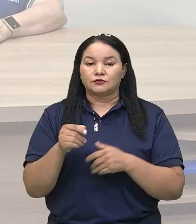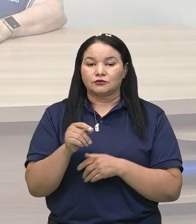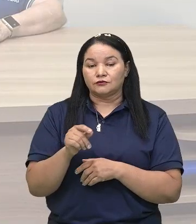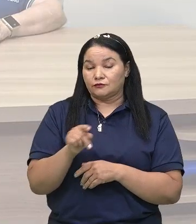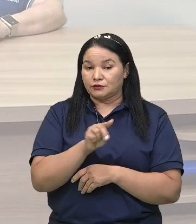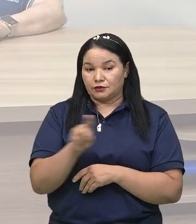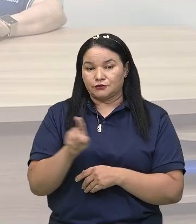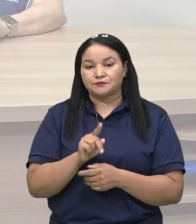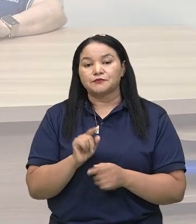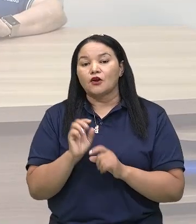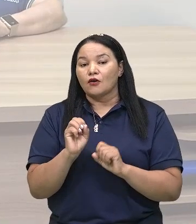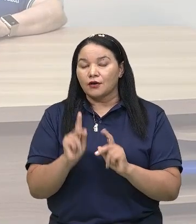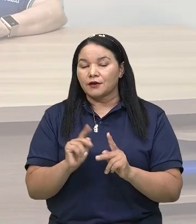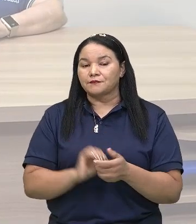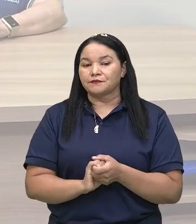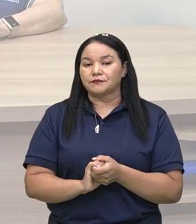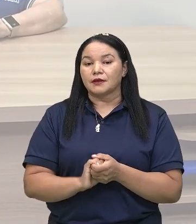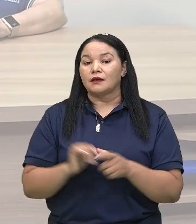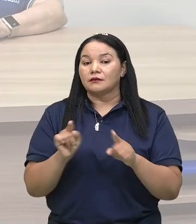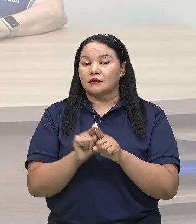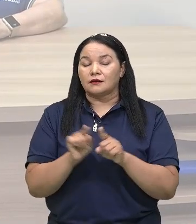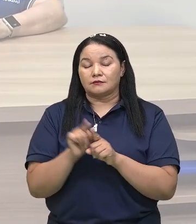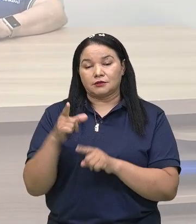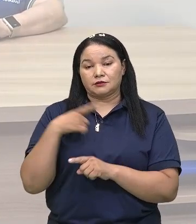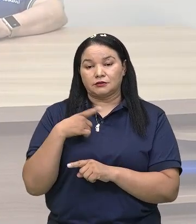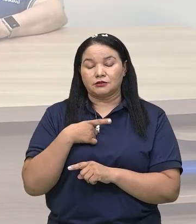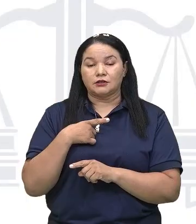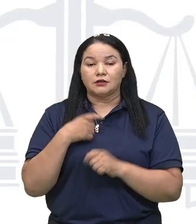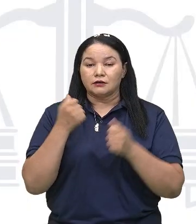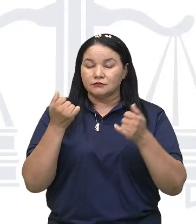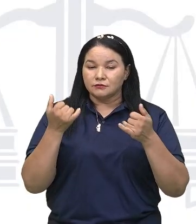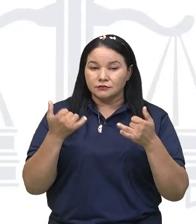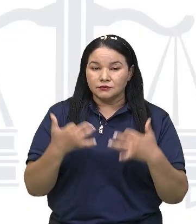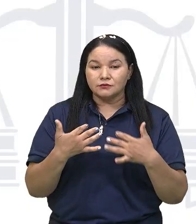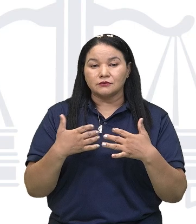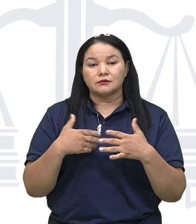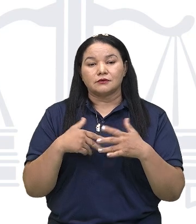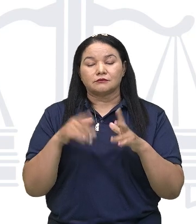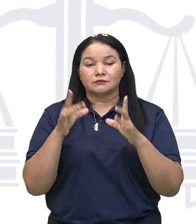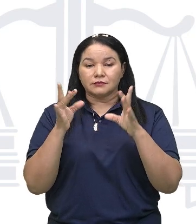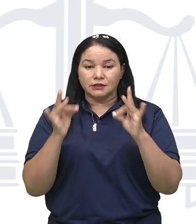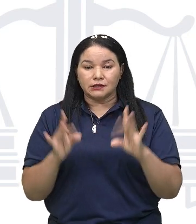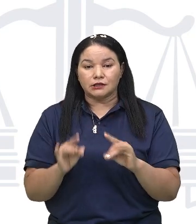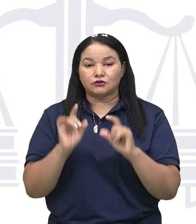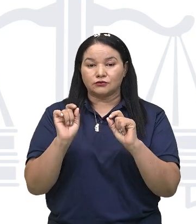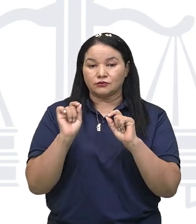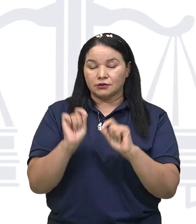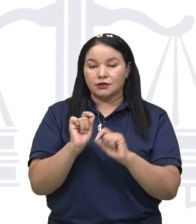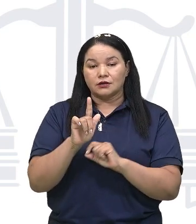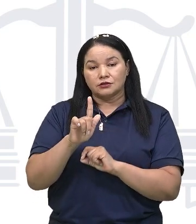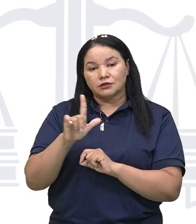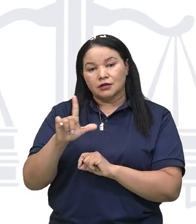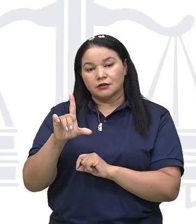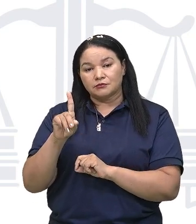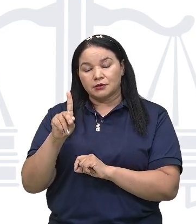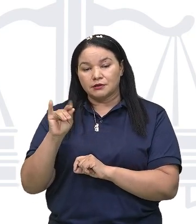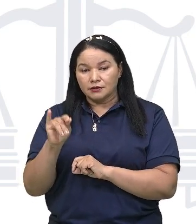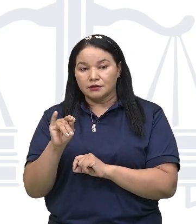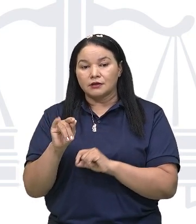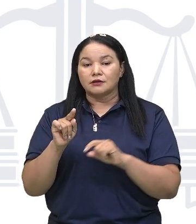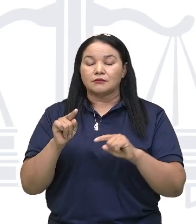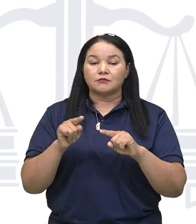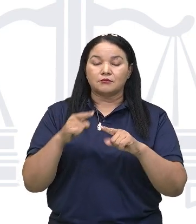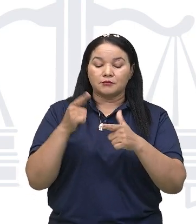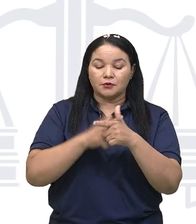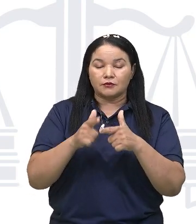E aí nós temos a funcionalidade que a professora Socorro abordou, bem abordado para nós, né? Ele soluciona problemas de